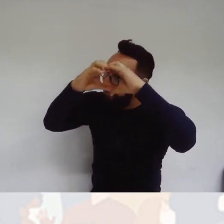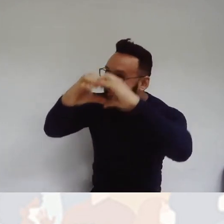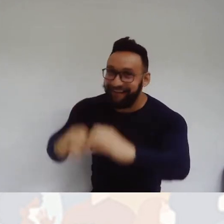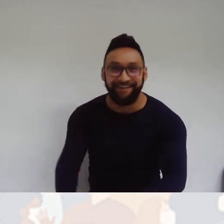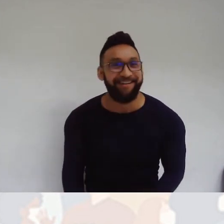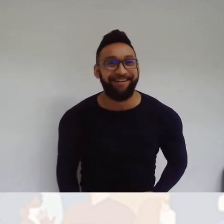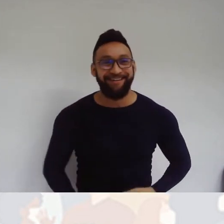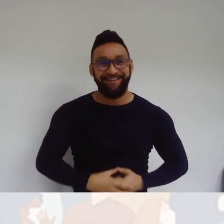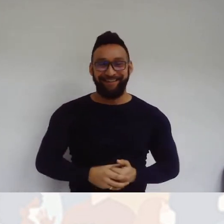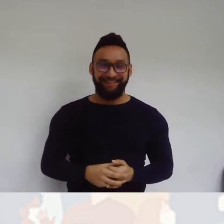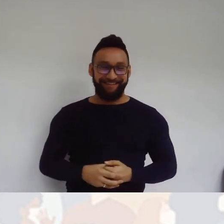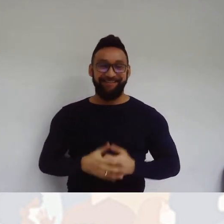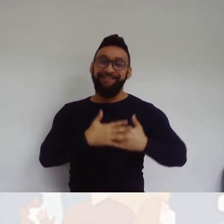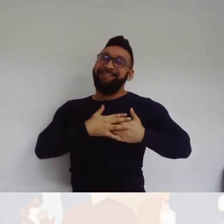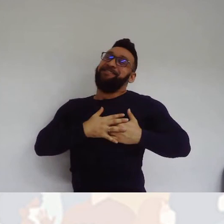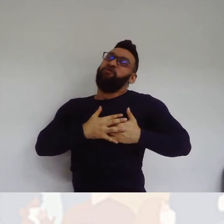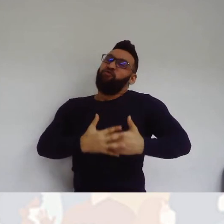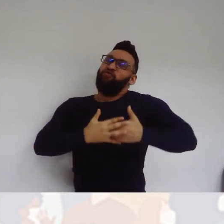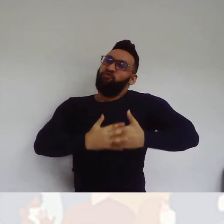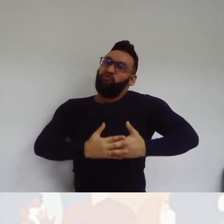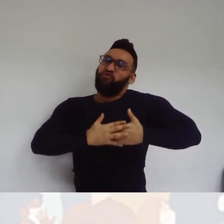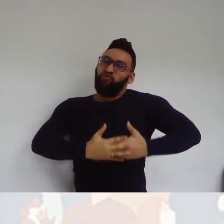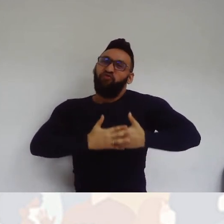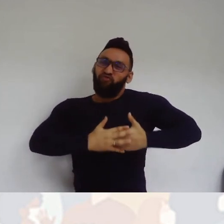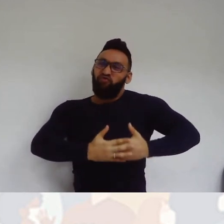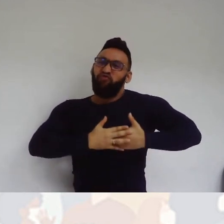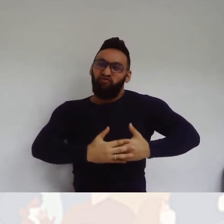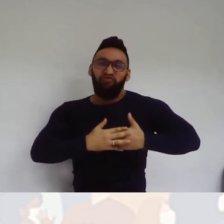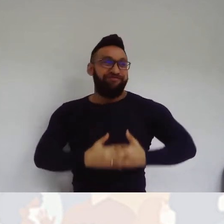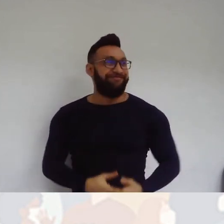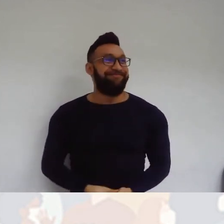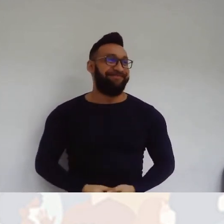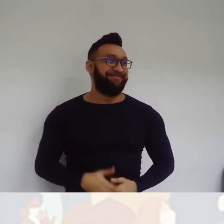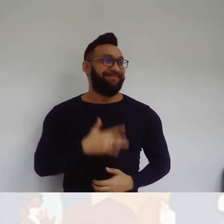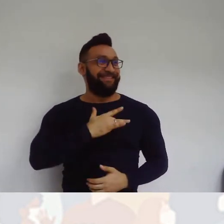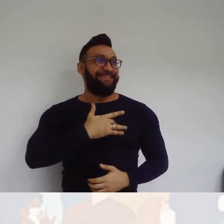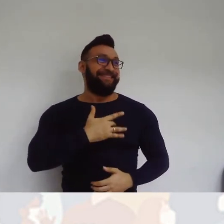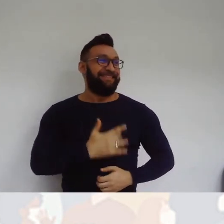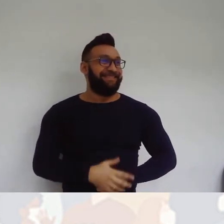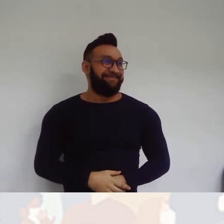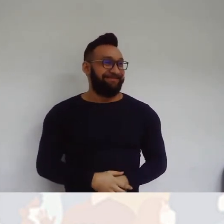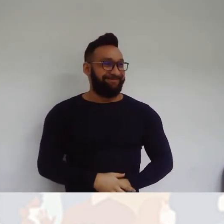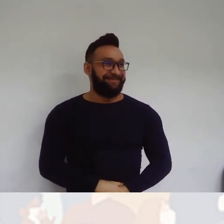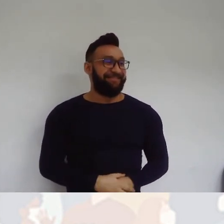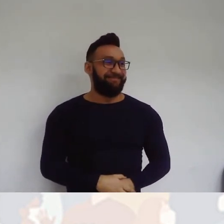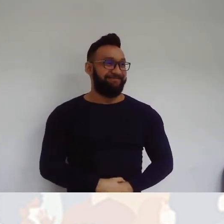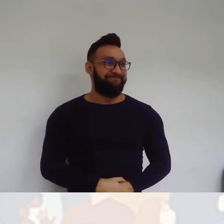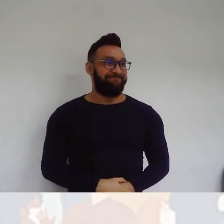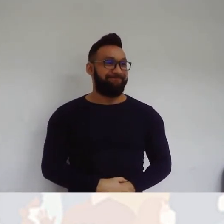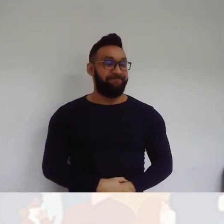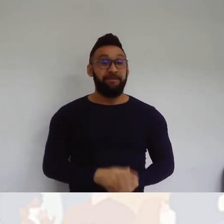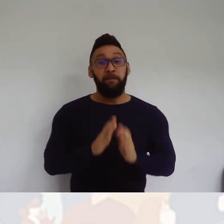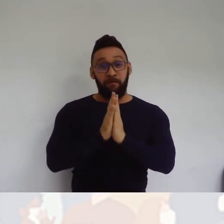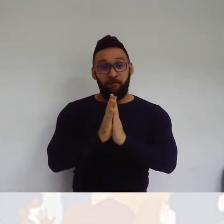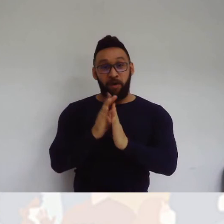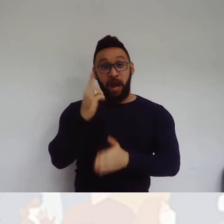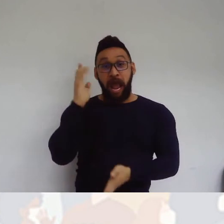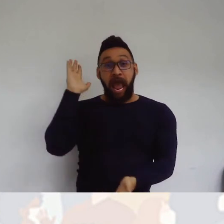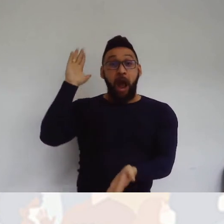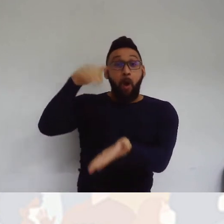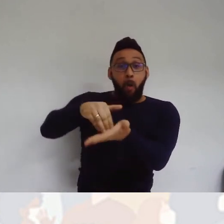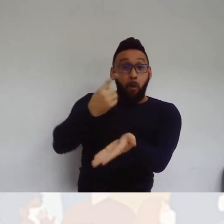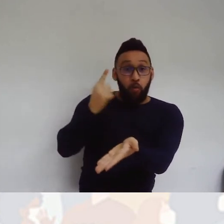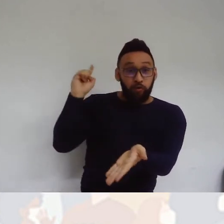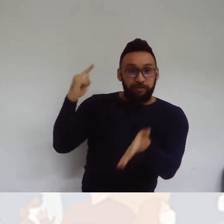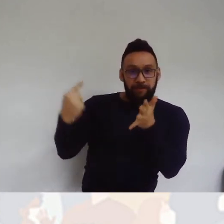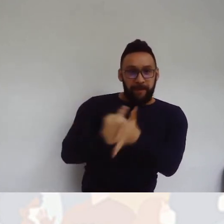Então, paixão. Tem uma pergunta. Pois não. É a última, porque a gente já precisa ter a nosso